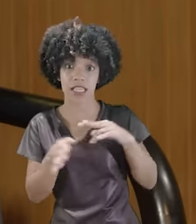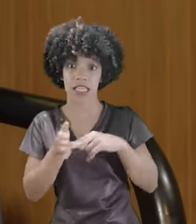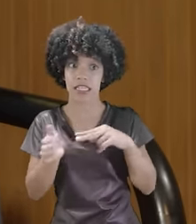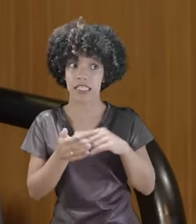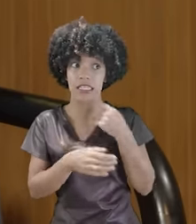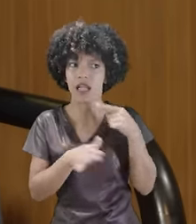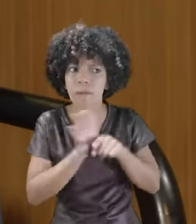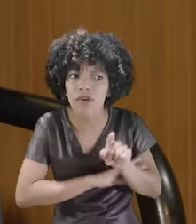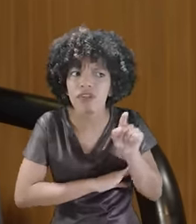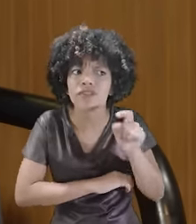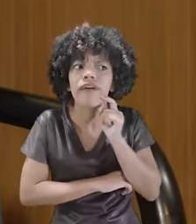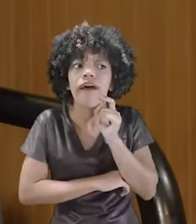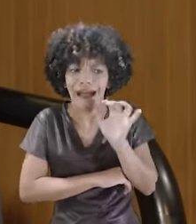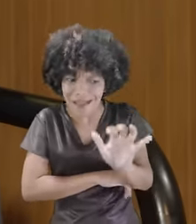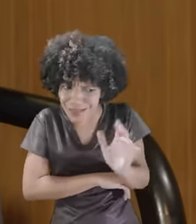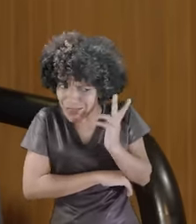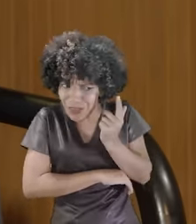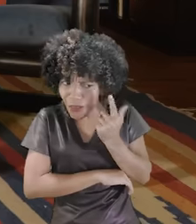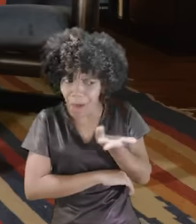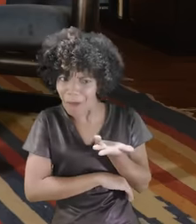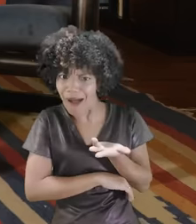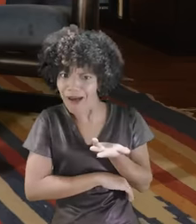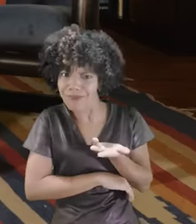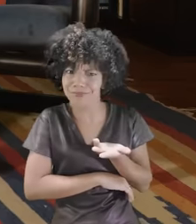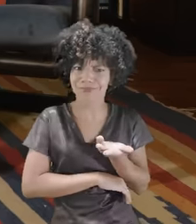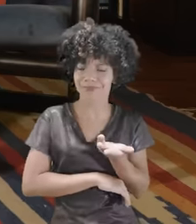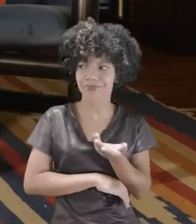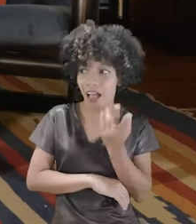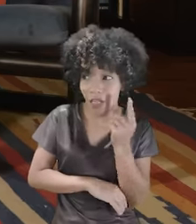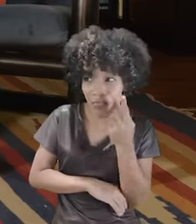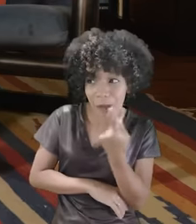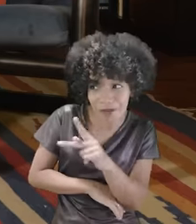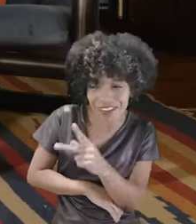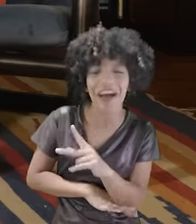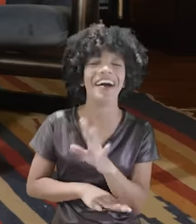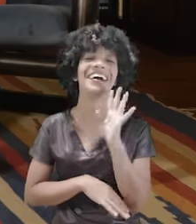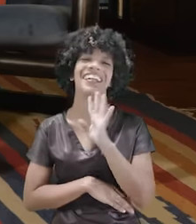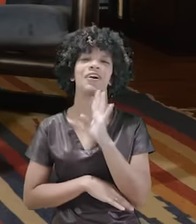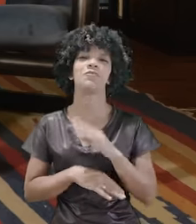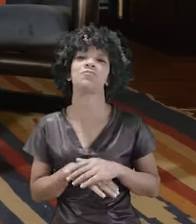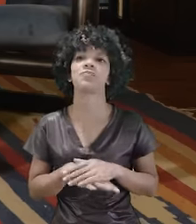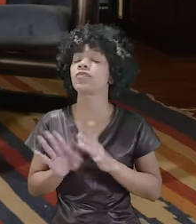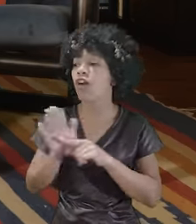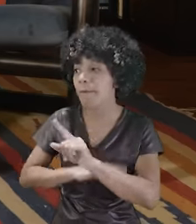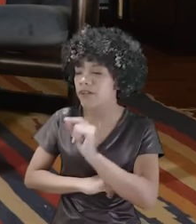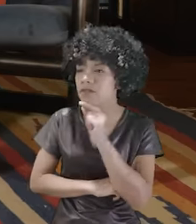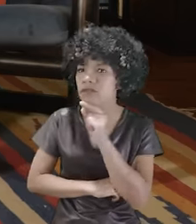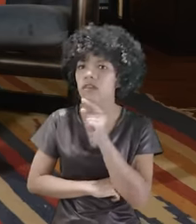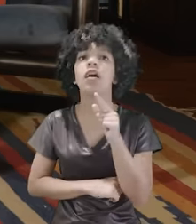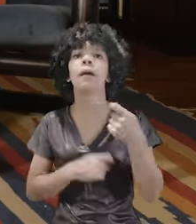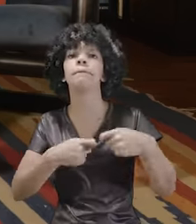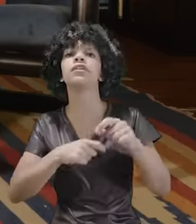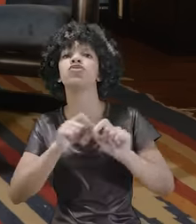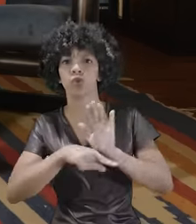pergunta você tá saindo assim normal é normal seu bacana deixa eu deixa eu te perguntar